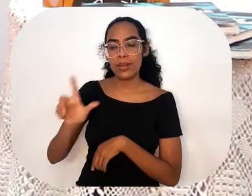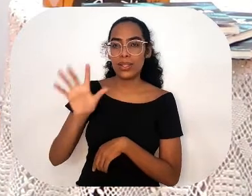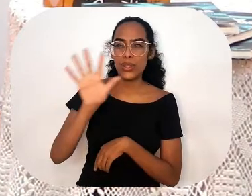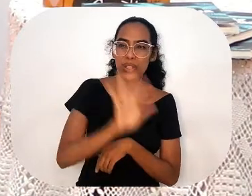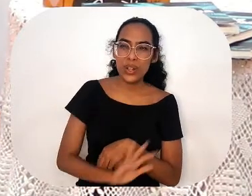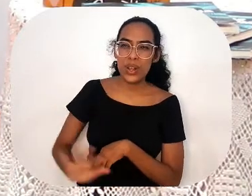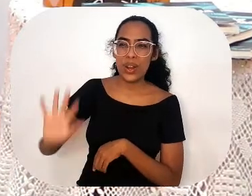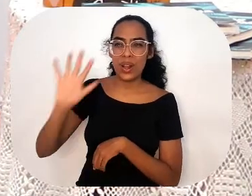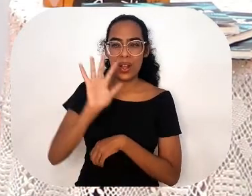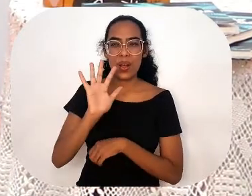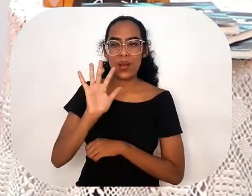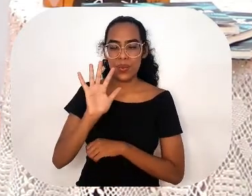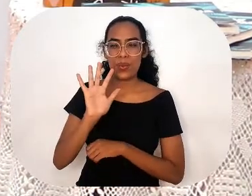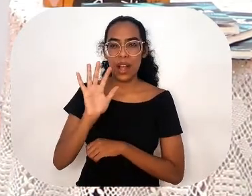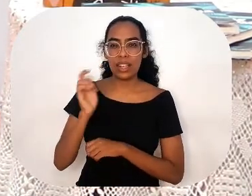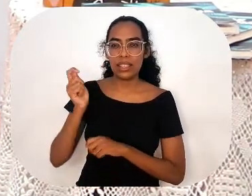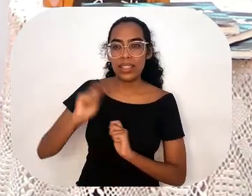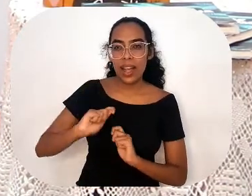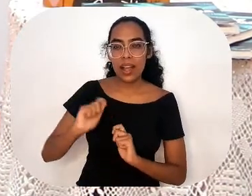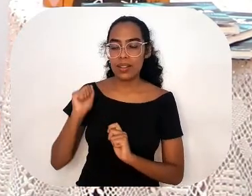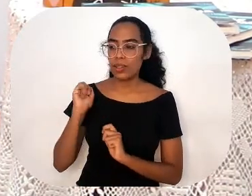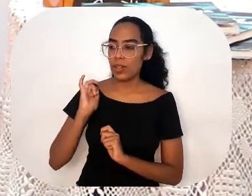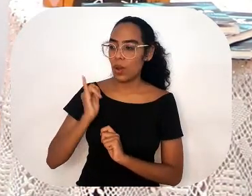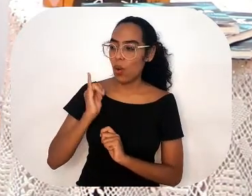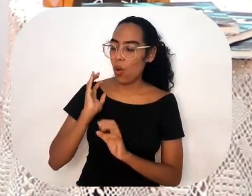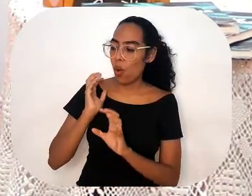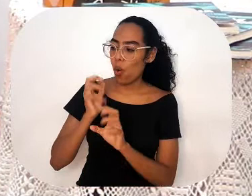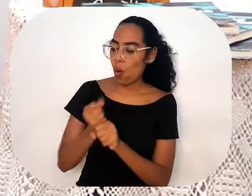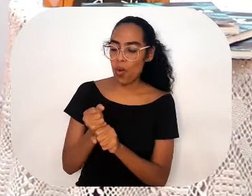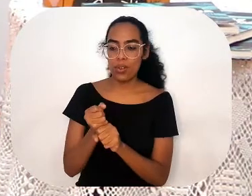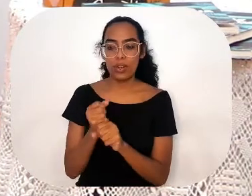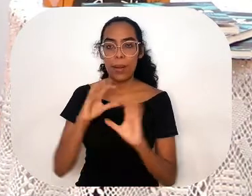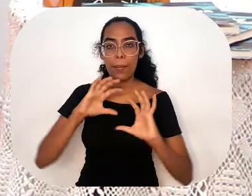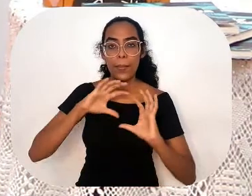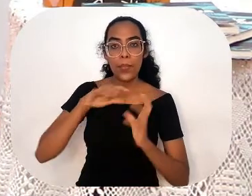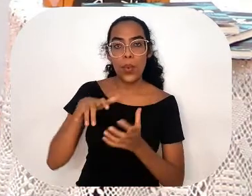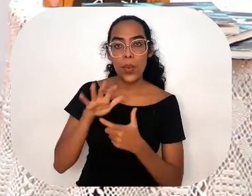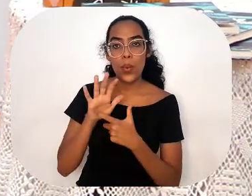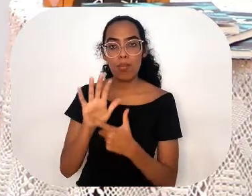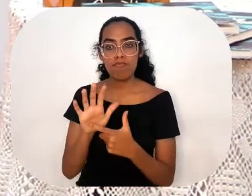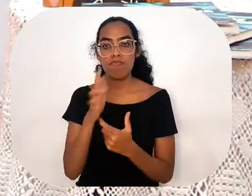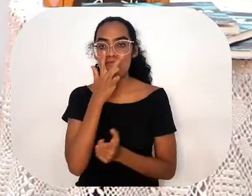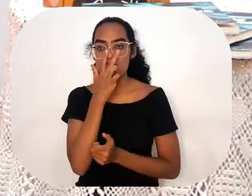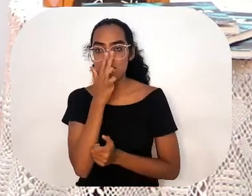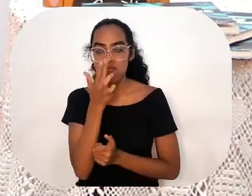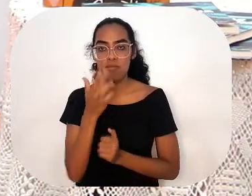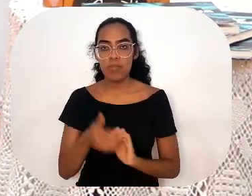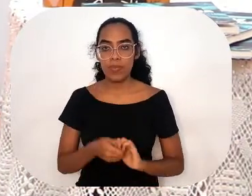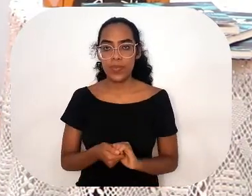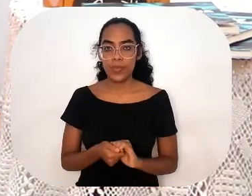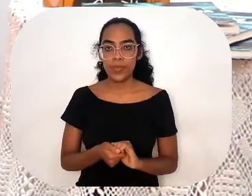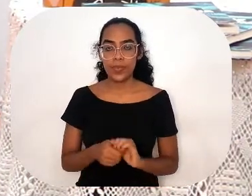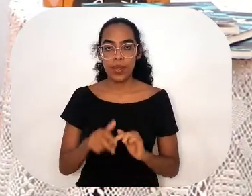é ela conta um pouco de tudo aquilo que diz respeito ao mundo né então